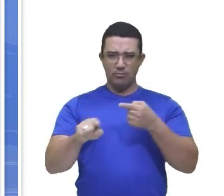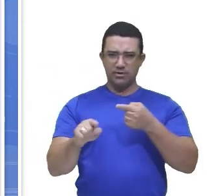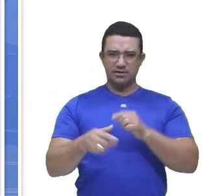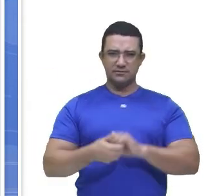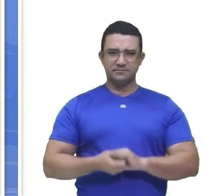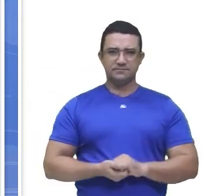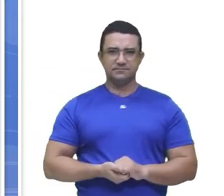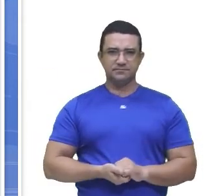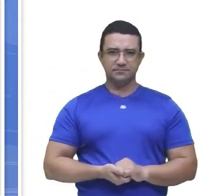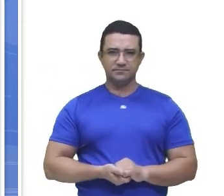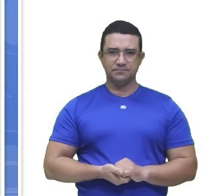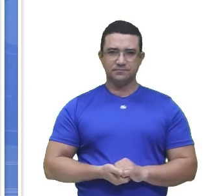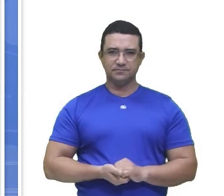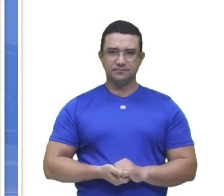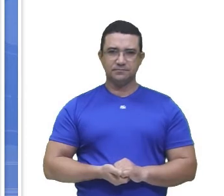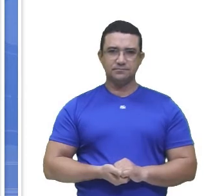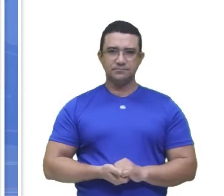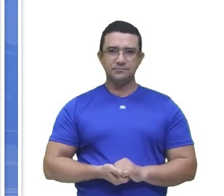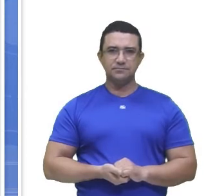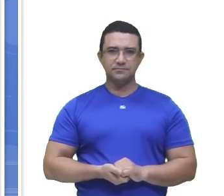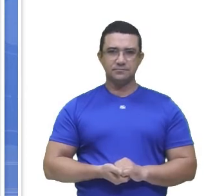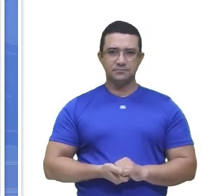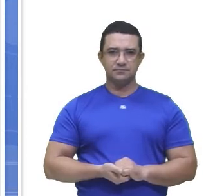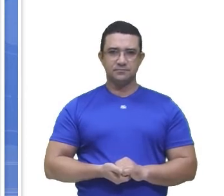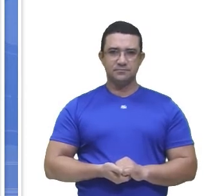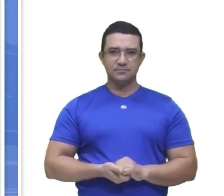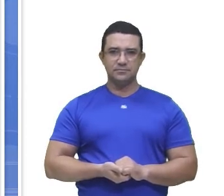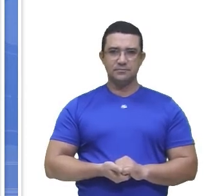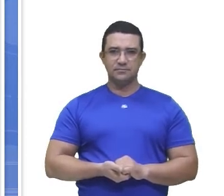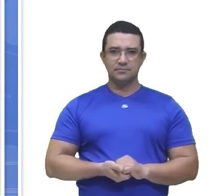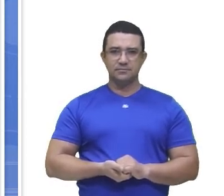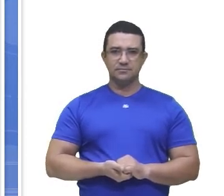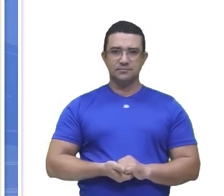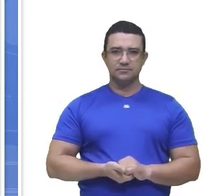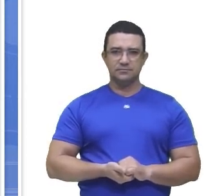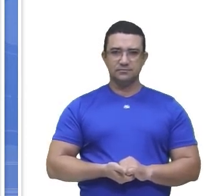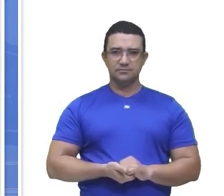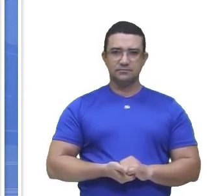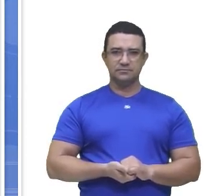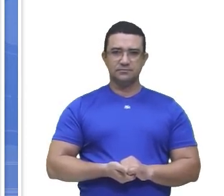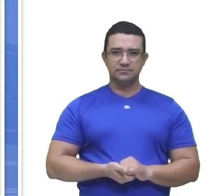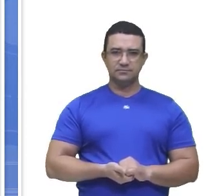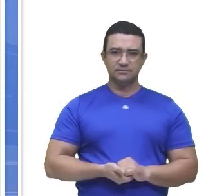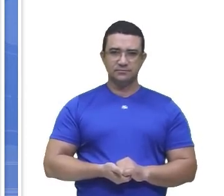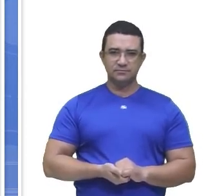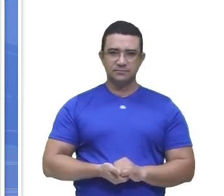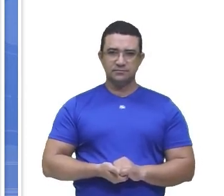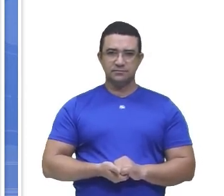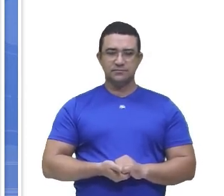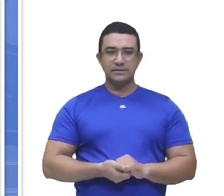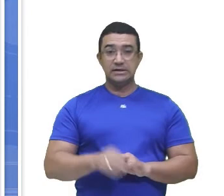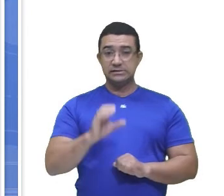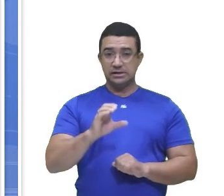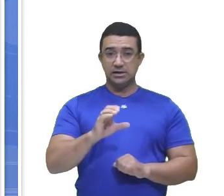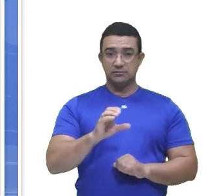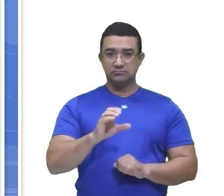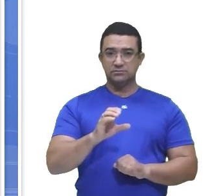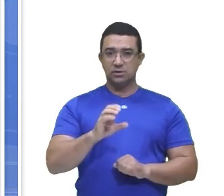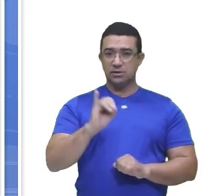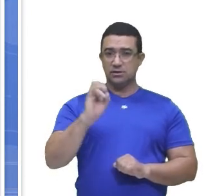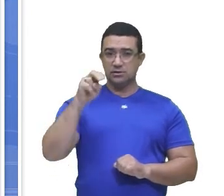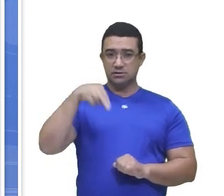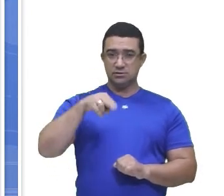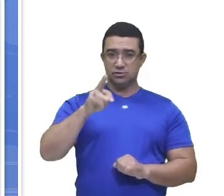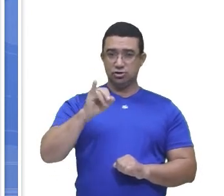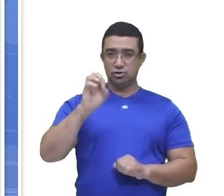não combinou de forma alguma. C, intimidade, a tônica intimidade é a mesma, sabia, a